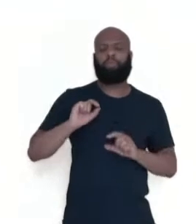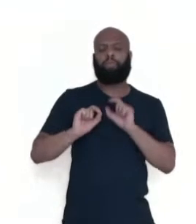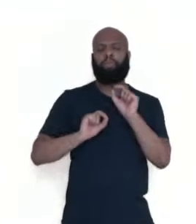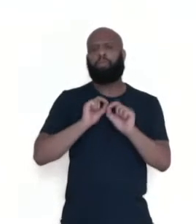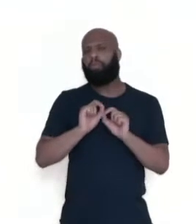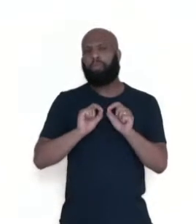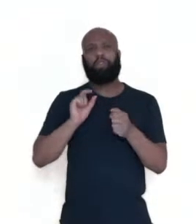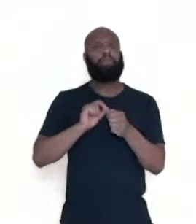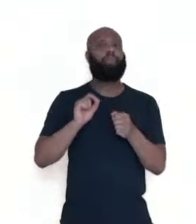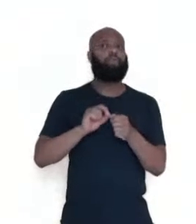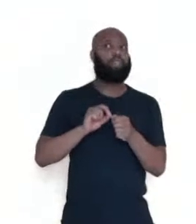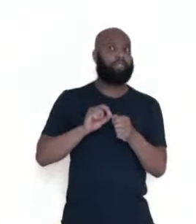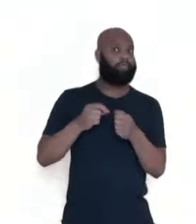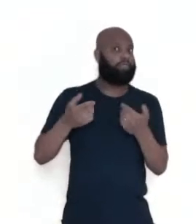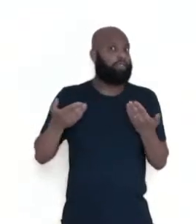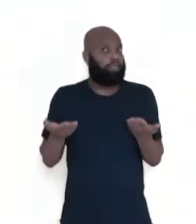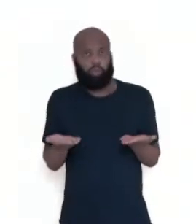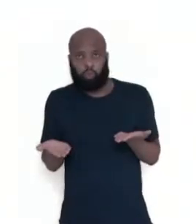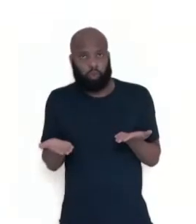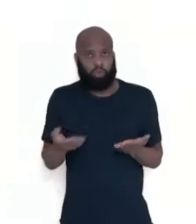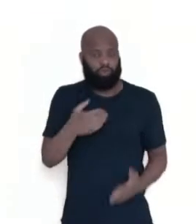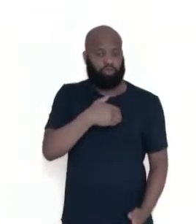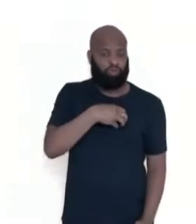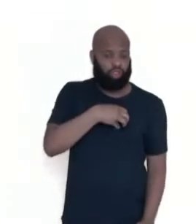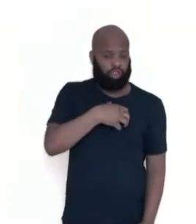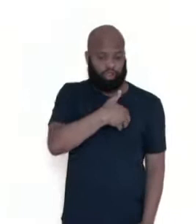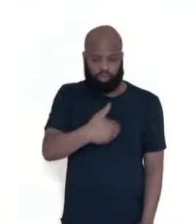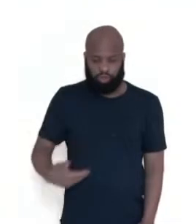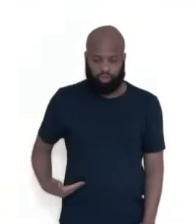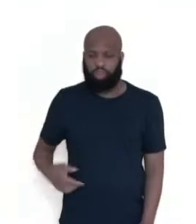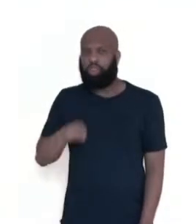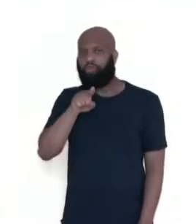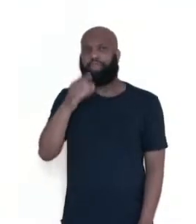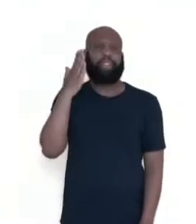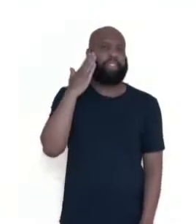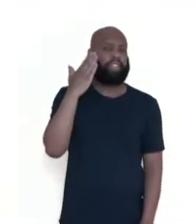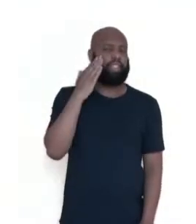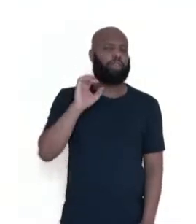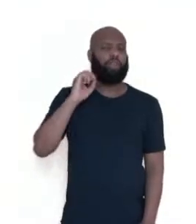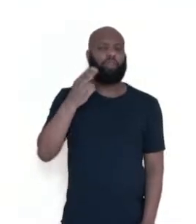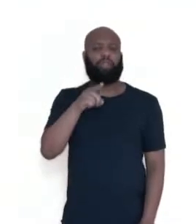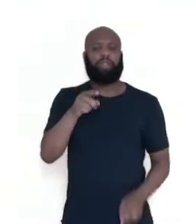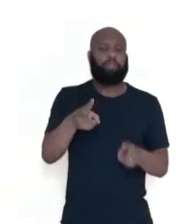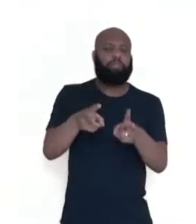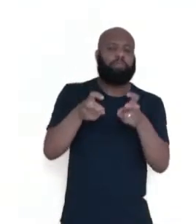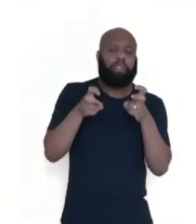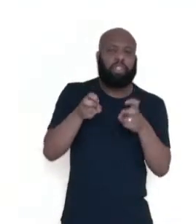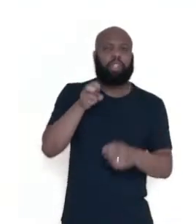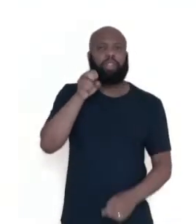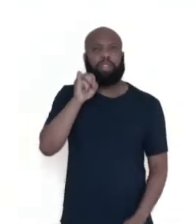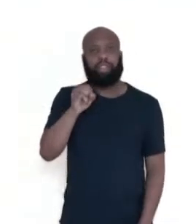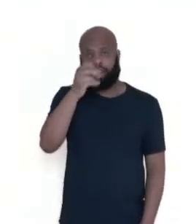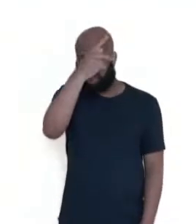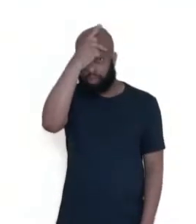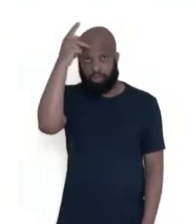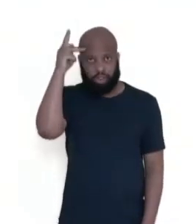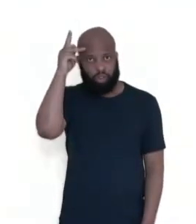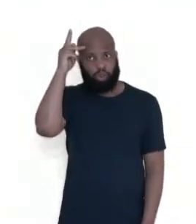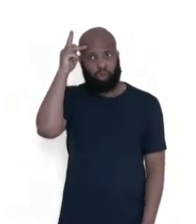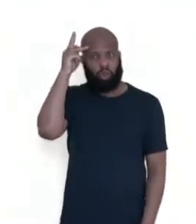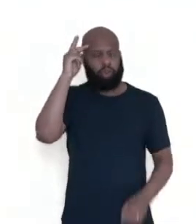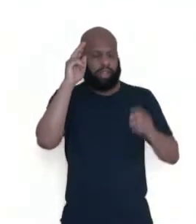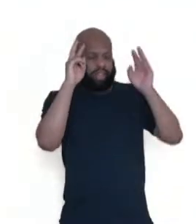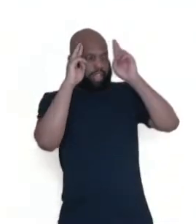com a tirania? Você sabe ou você reage quando percebe alguém sendo desrespeitado em